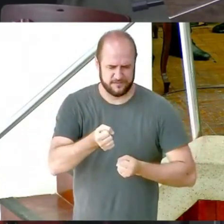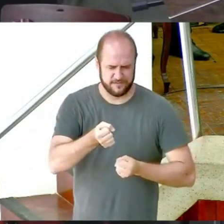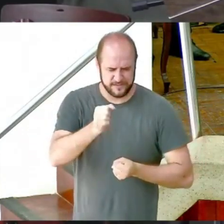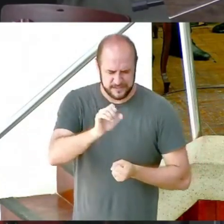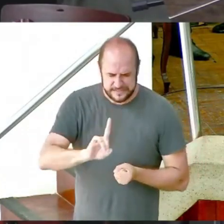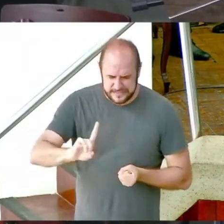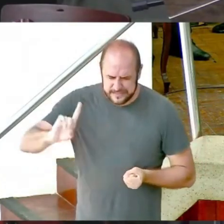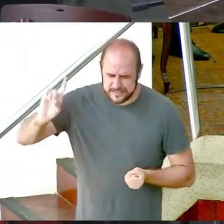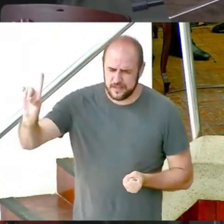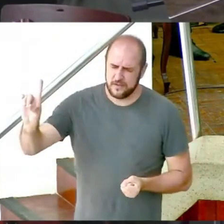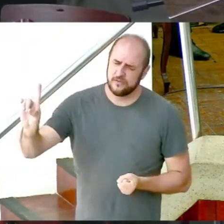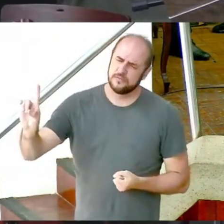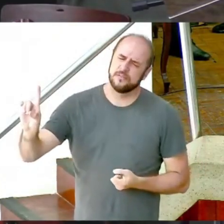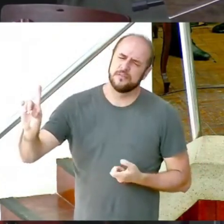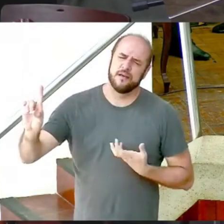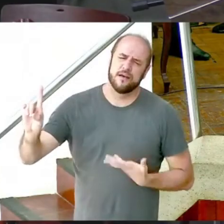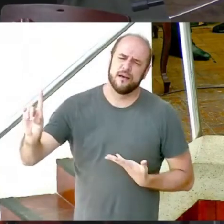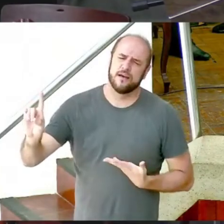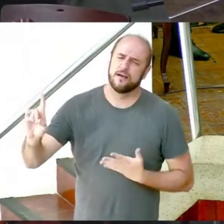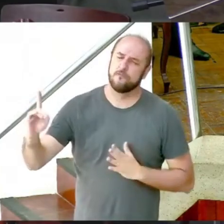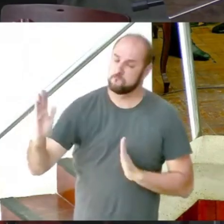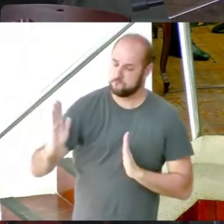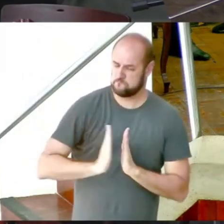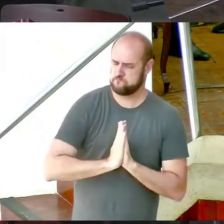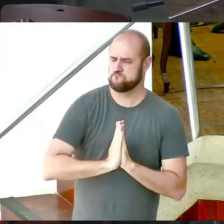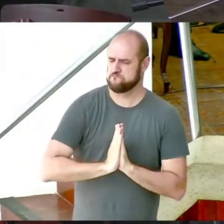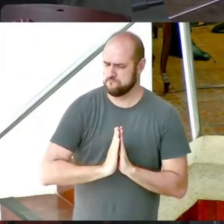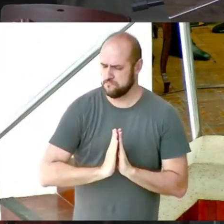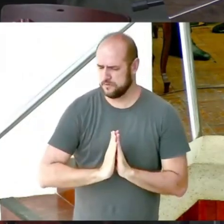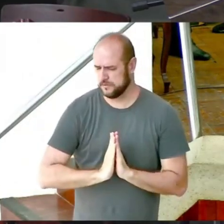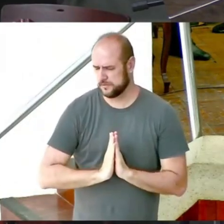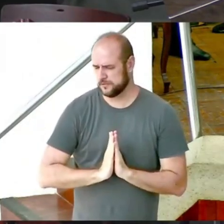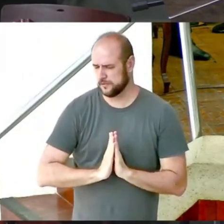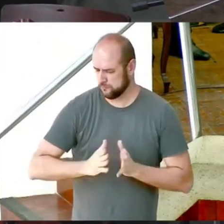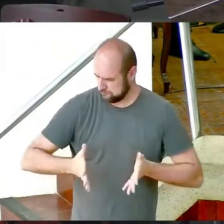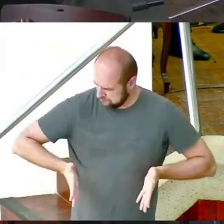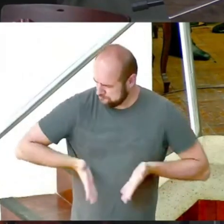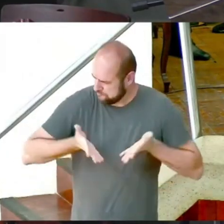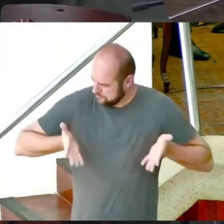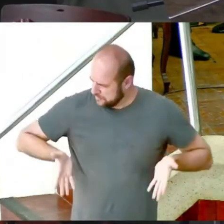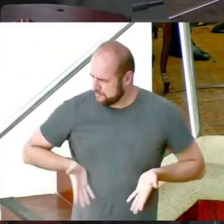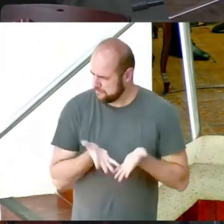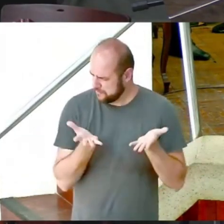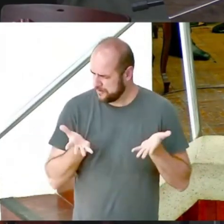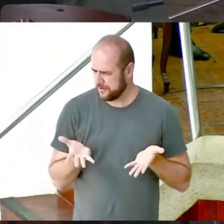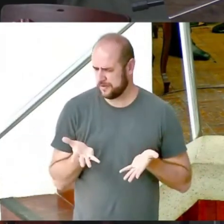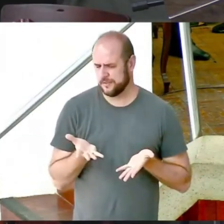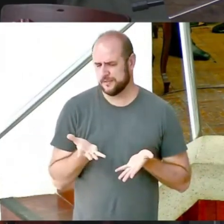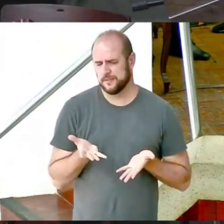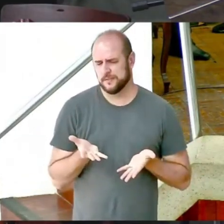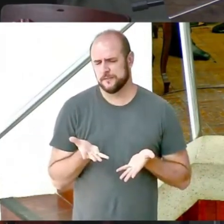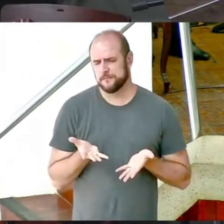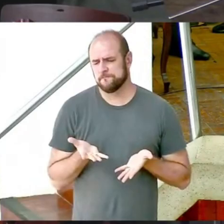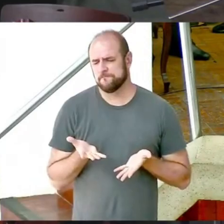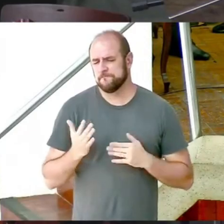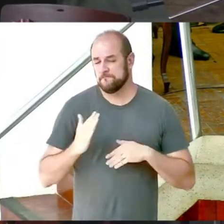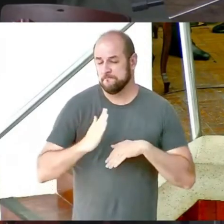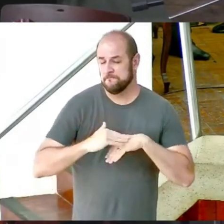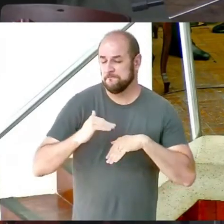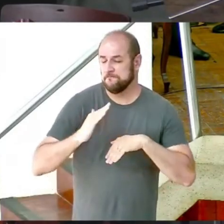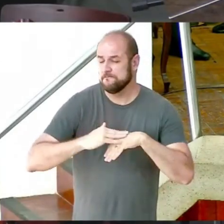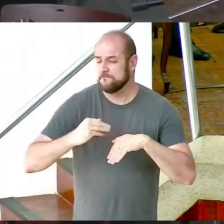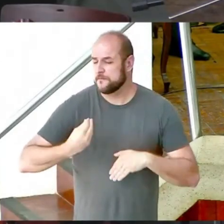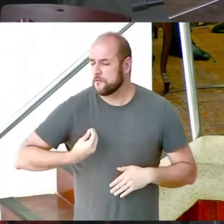Deus nos confronte, nos encoraje e nos atraia a uma